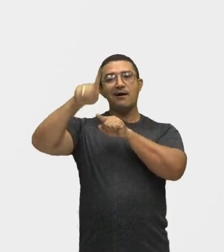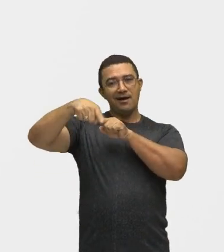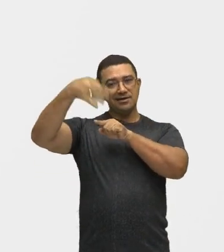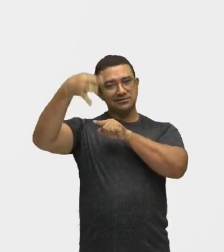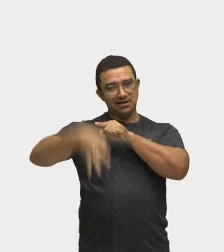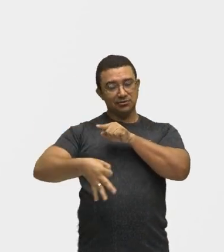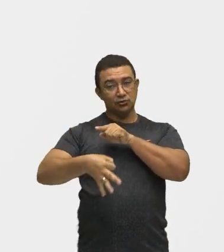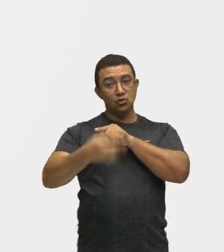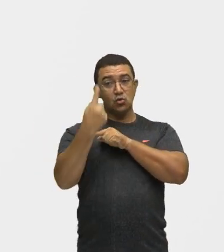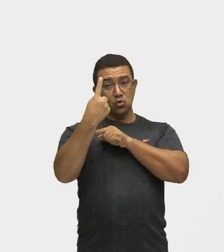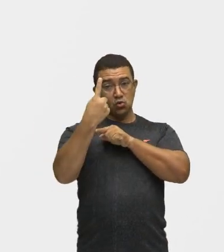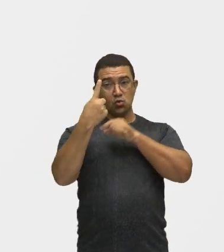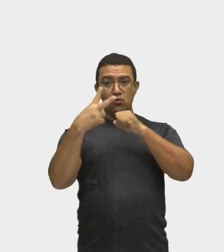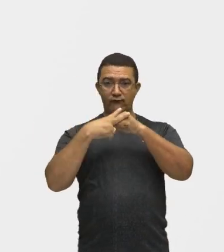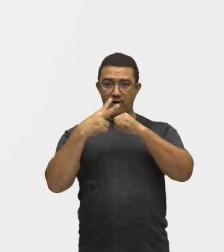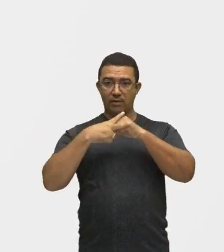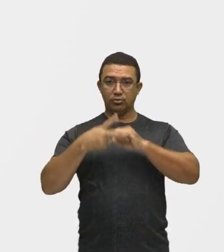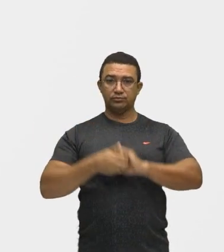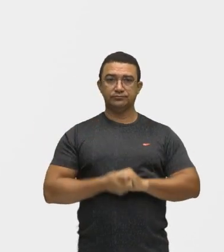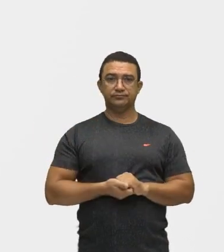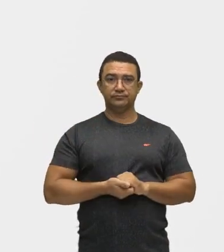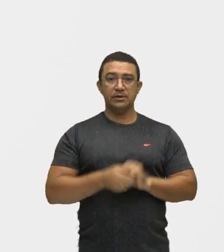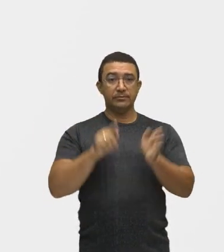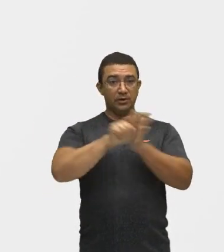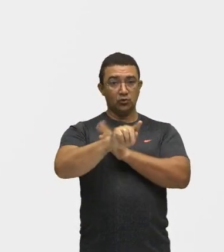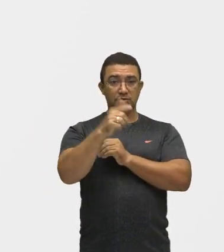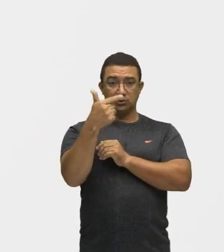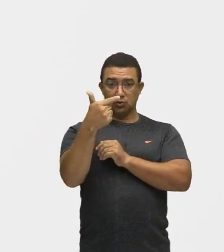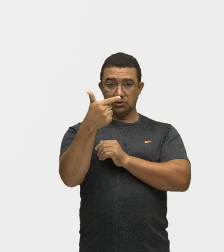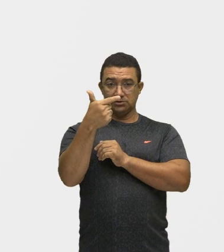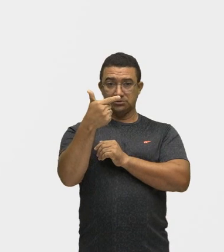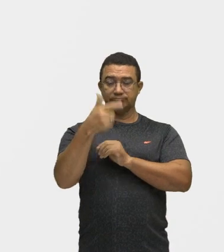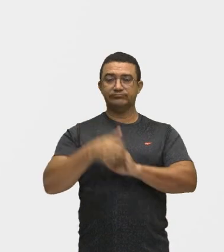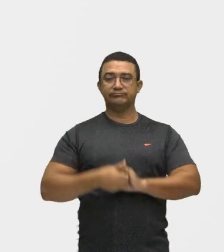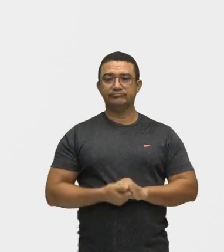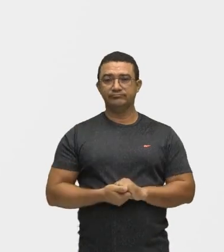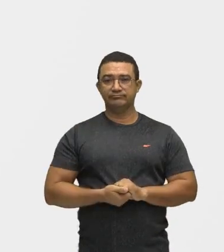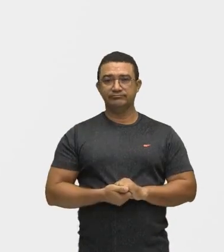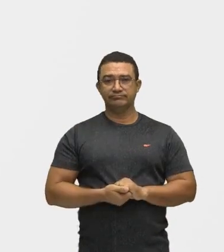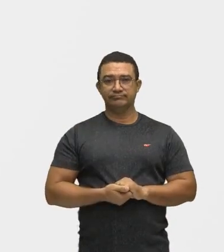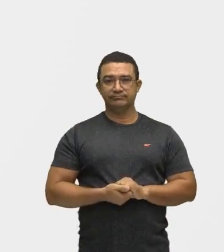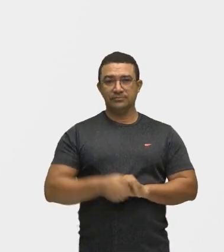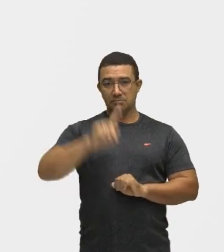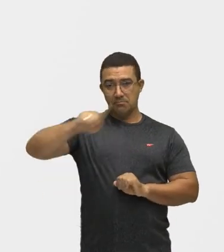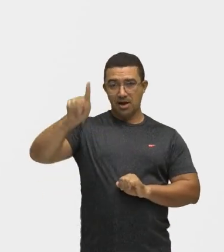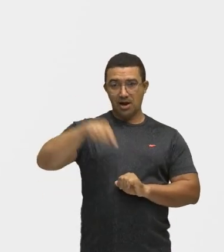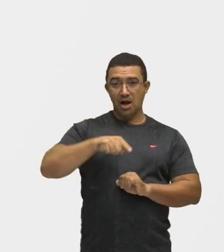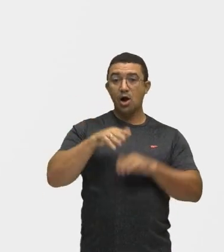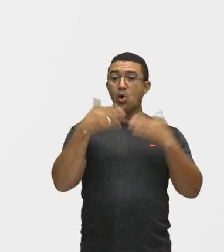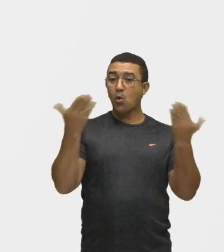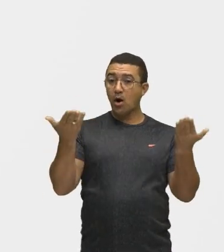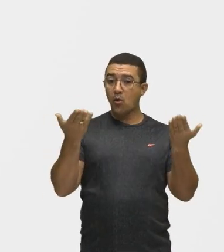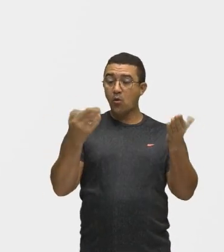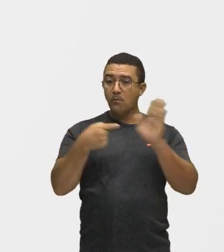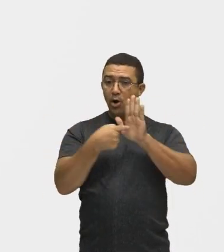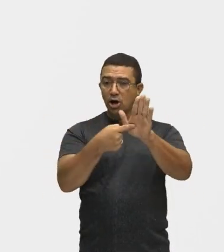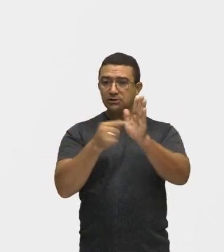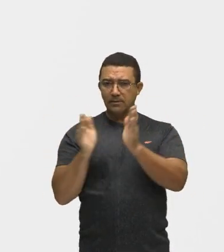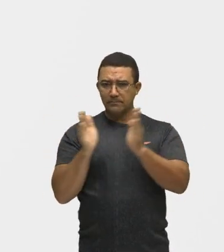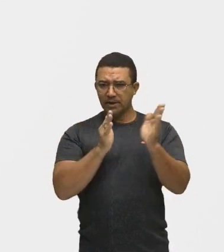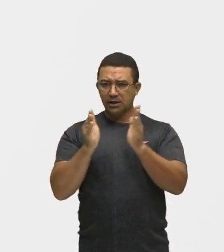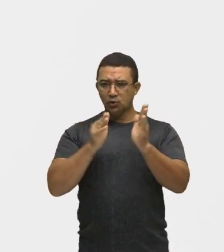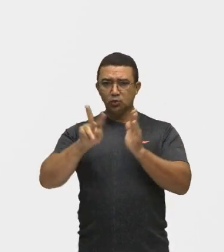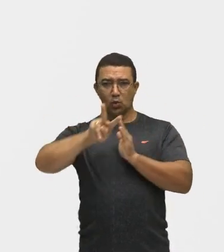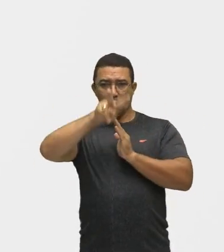verbo pedem. Muito bem. Questão 2, olha só. Questão 2, assinalar a alternativa que apresenta o